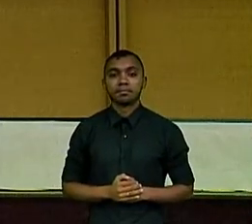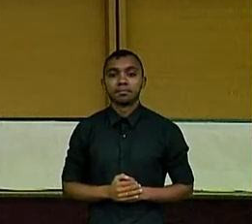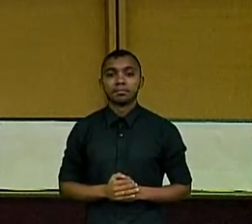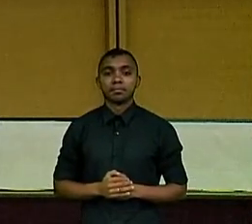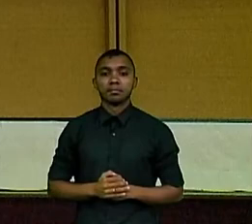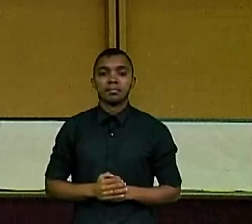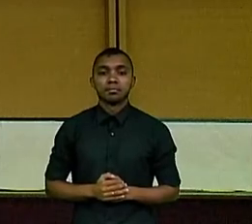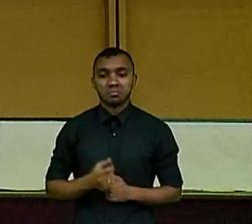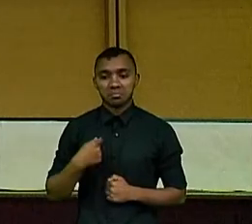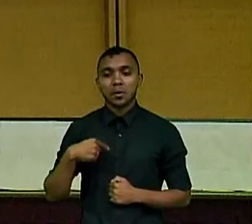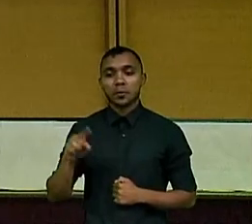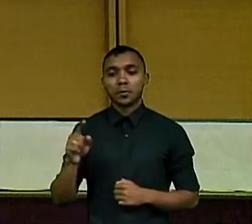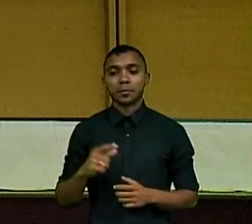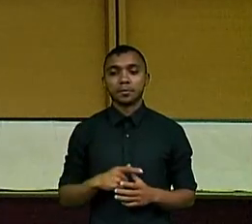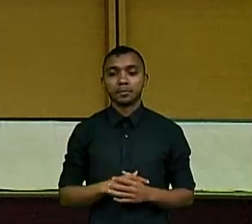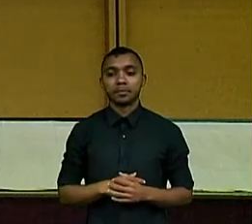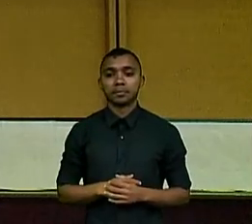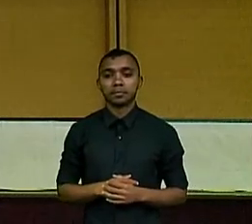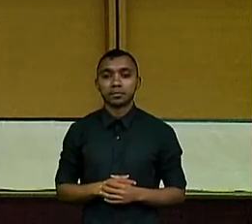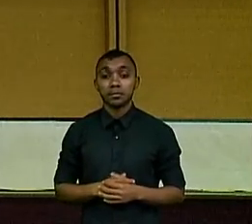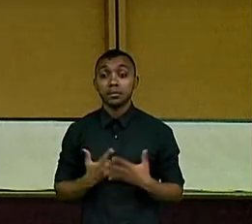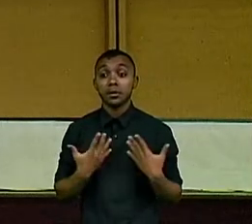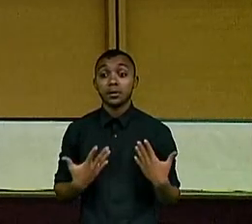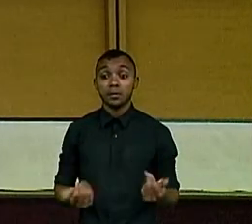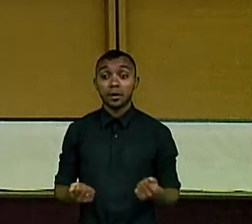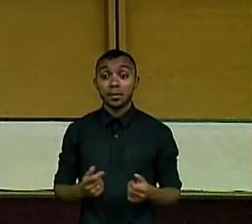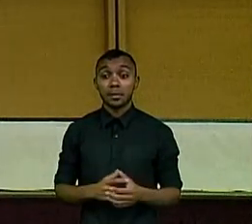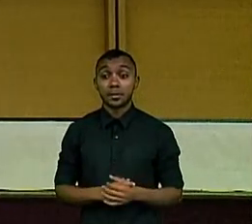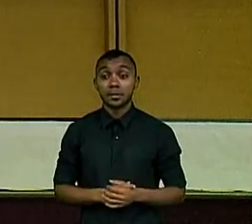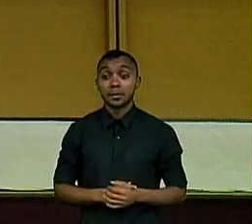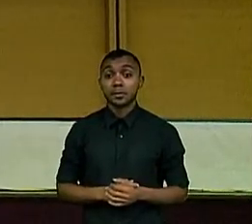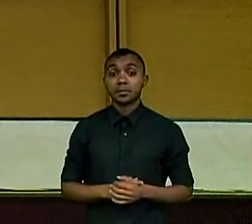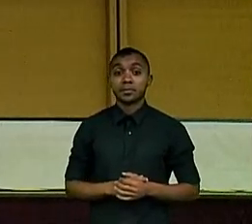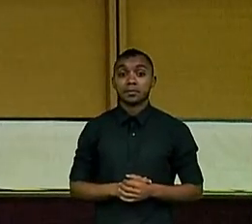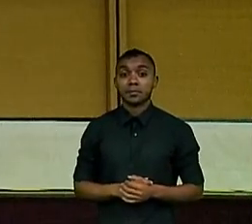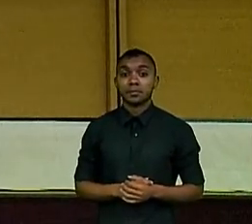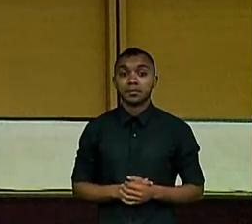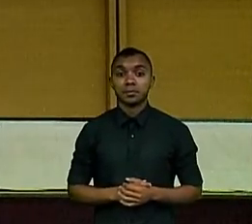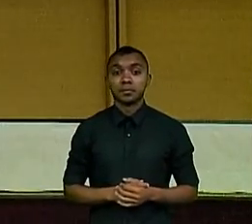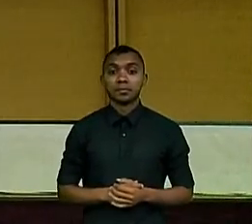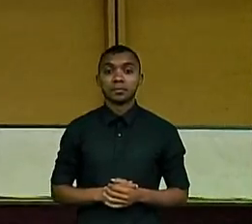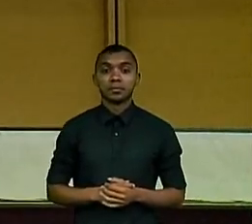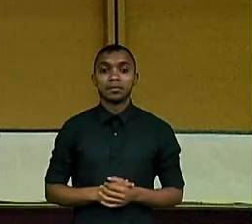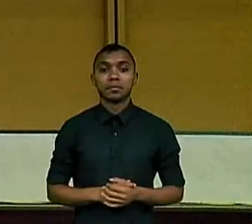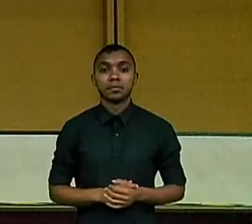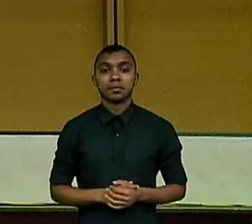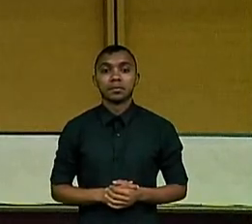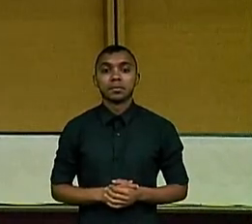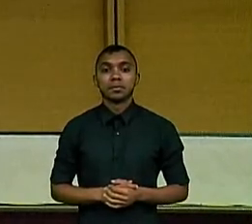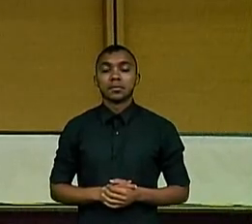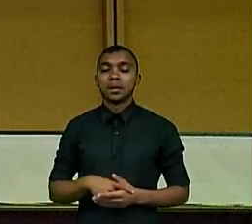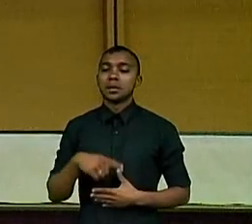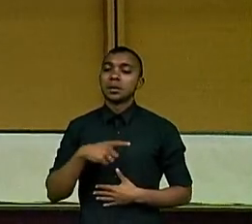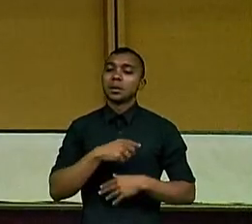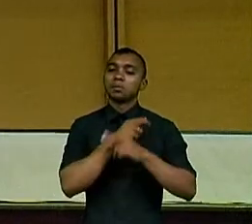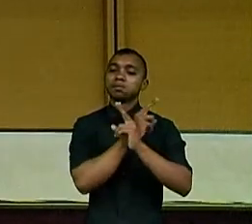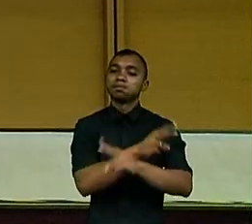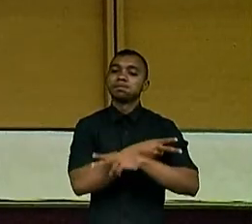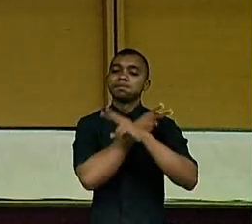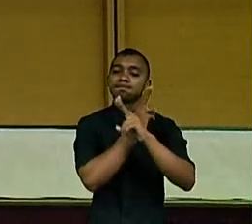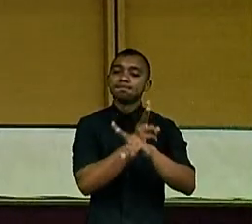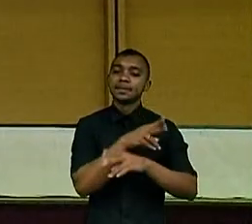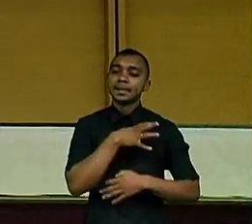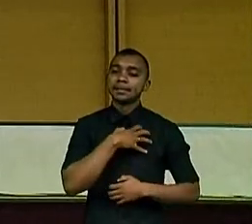a presença viu e embora viu porque vai ser muito massa sentir aquela brisa aquele vento né